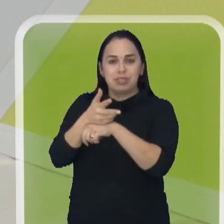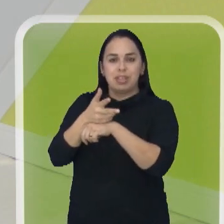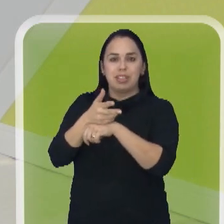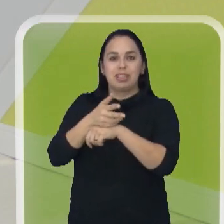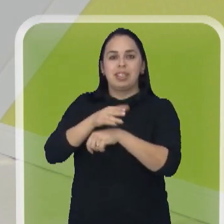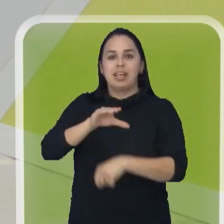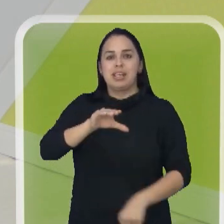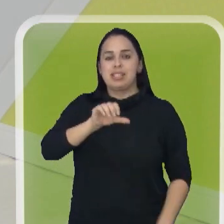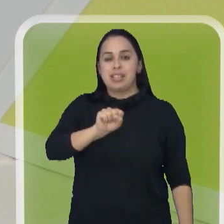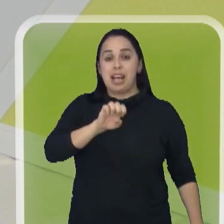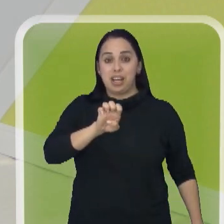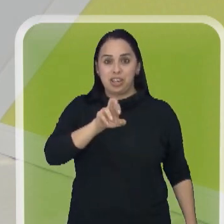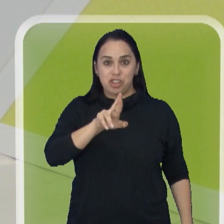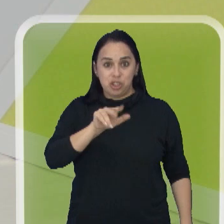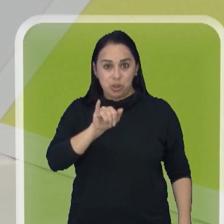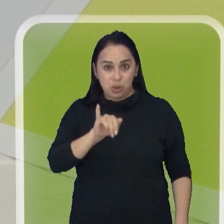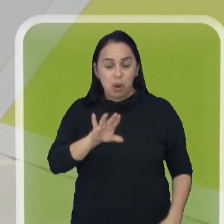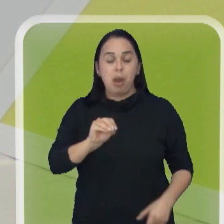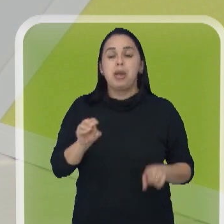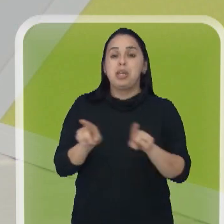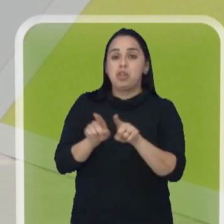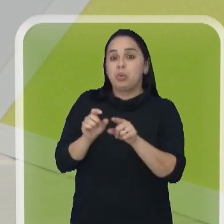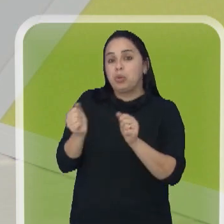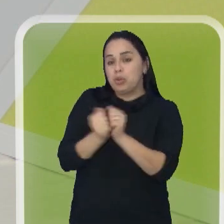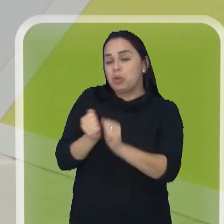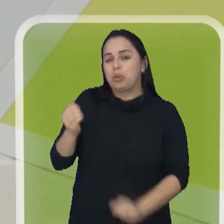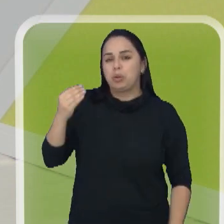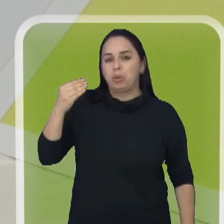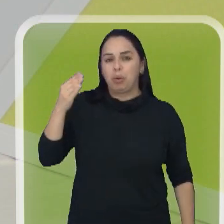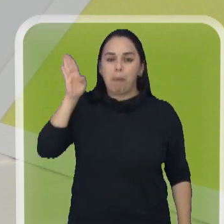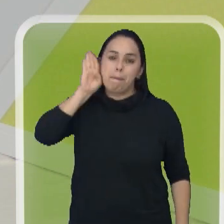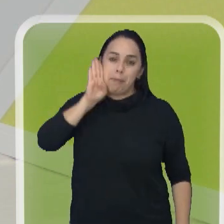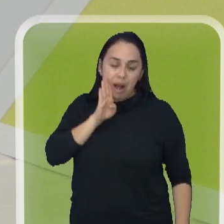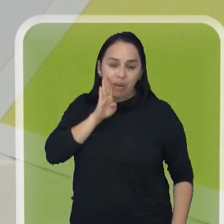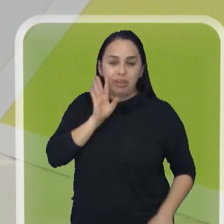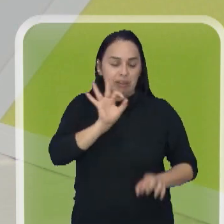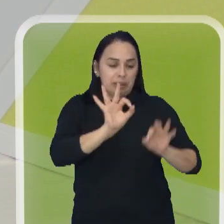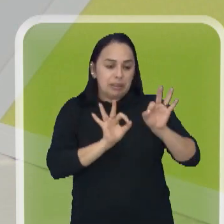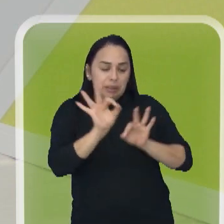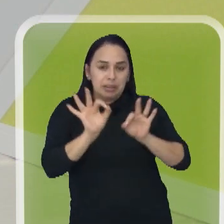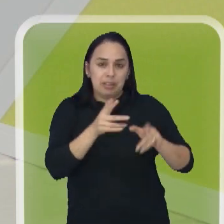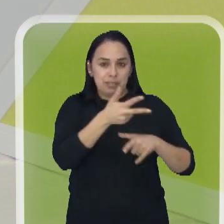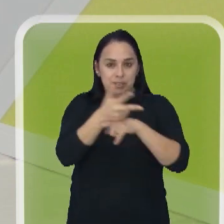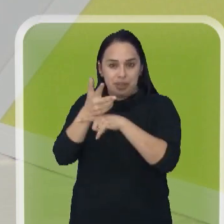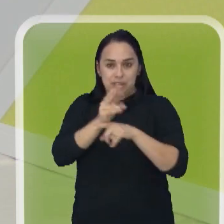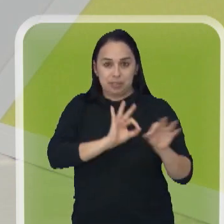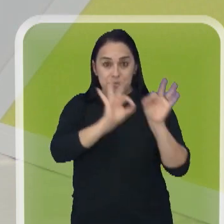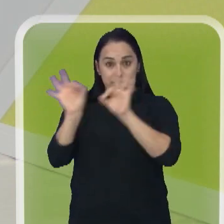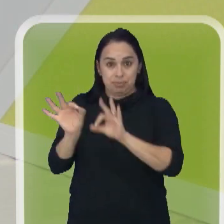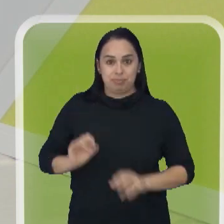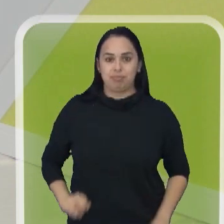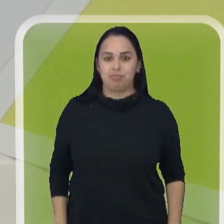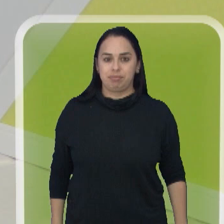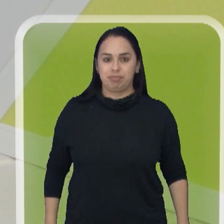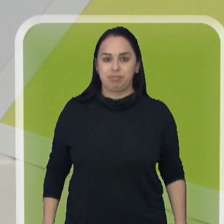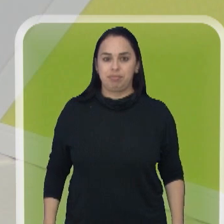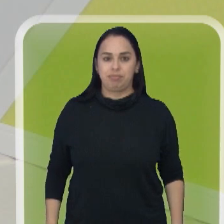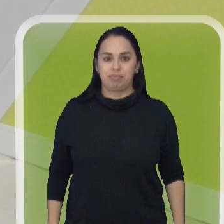Sérgio Nascimento estiveram lá acompanhando a preparação do Tigre do Vale. Solta, Matheus!